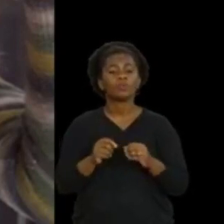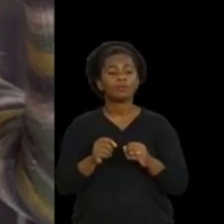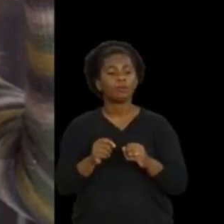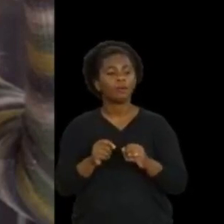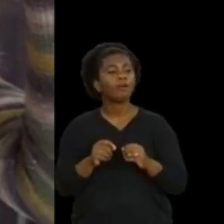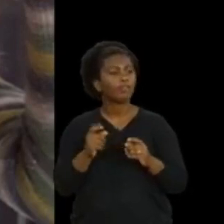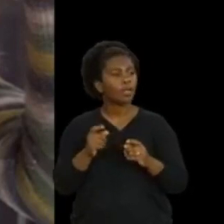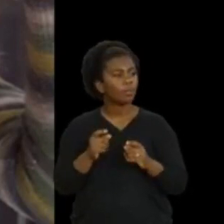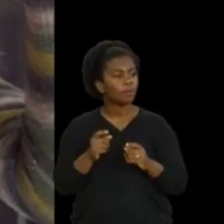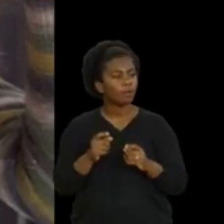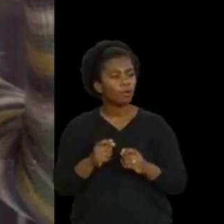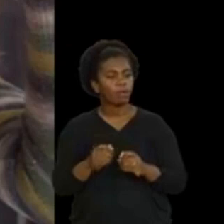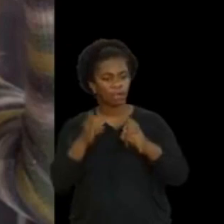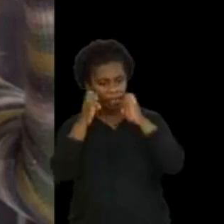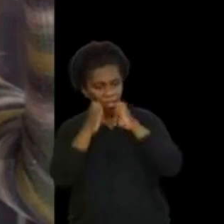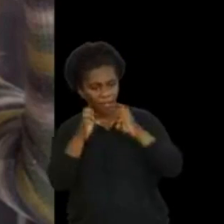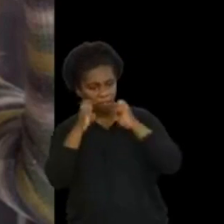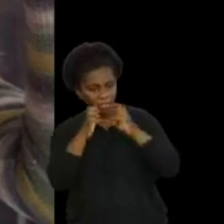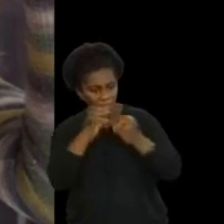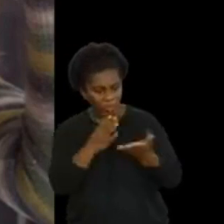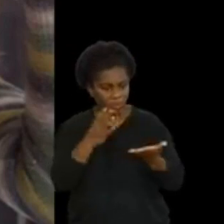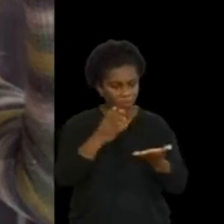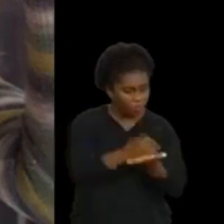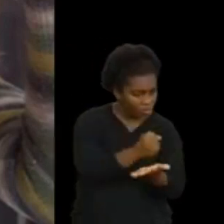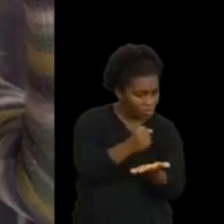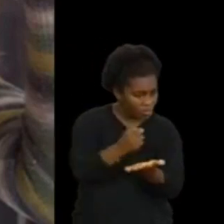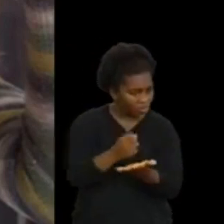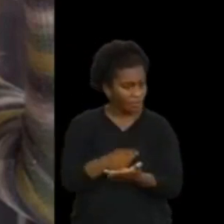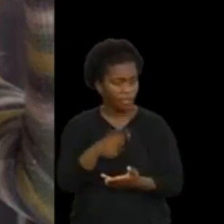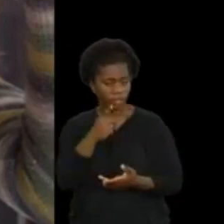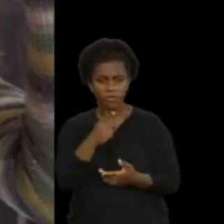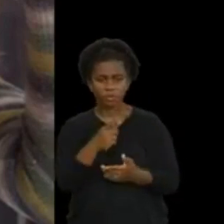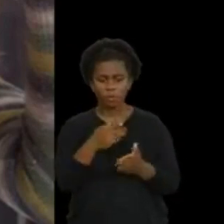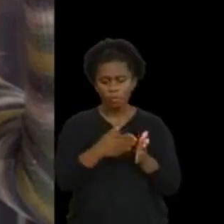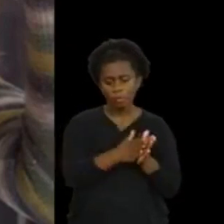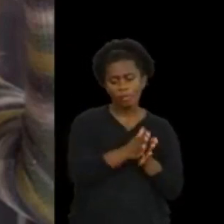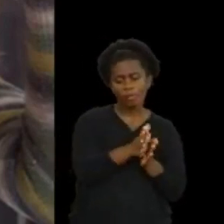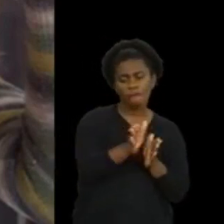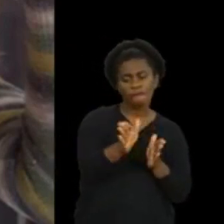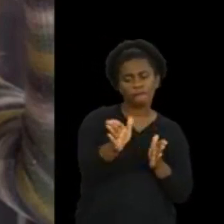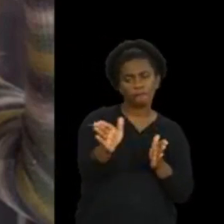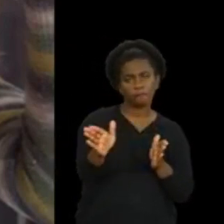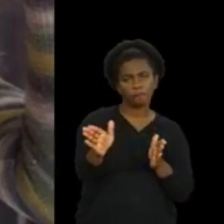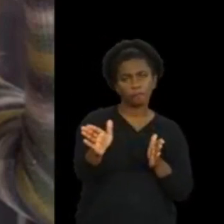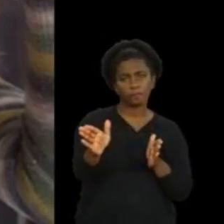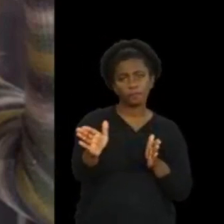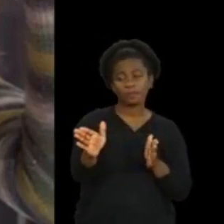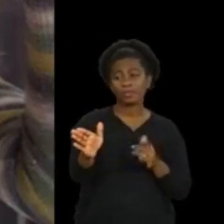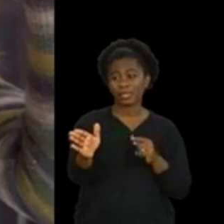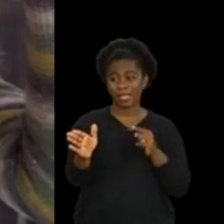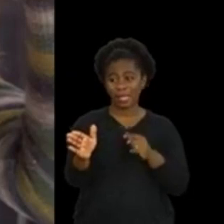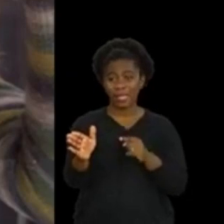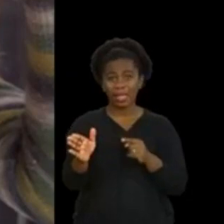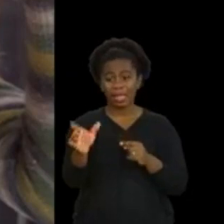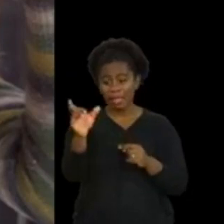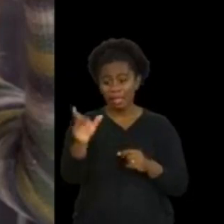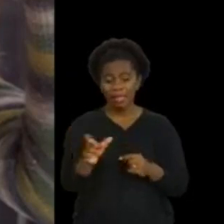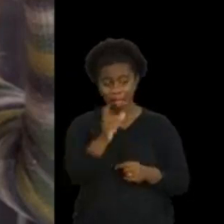resgate. Essa pessoa estava afastada, foi criado na